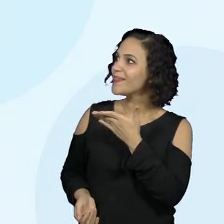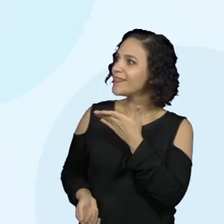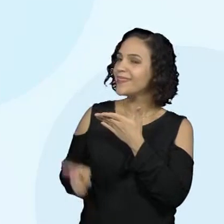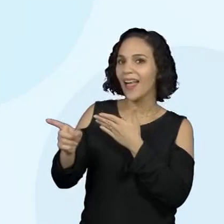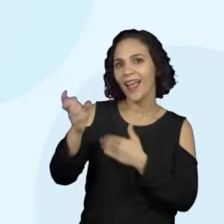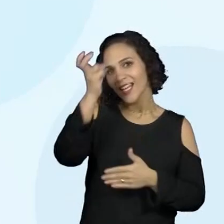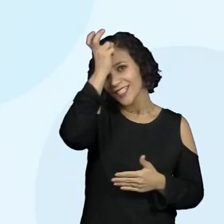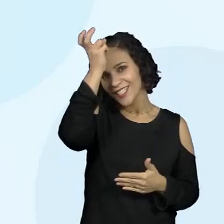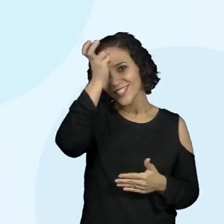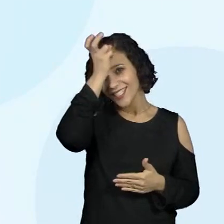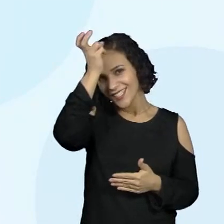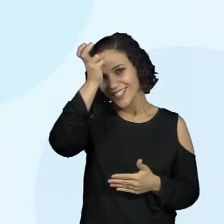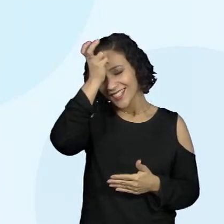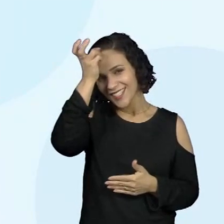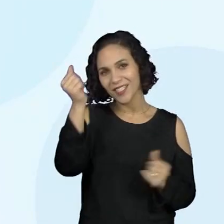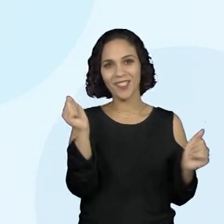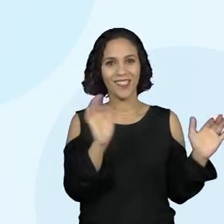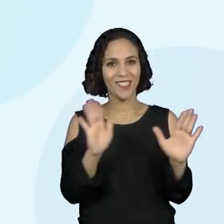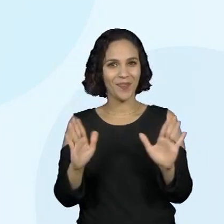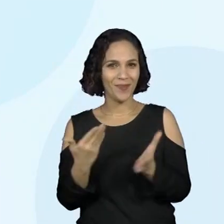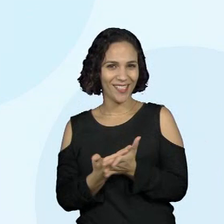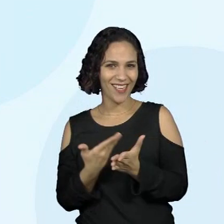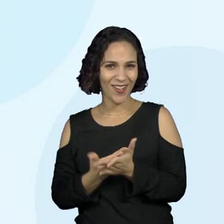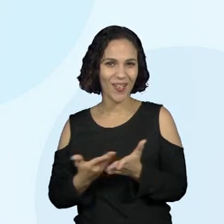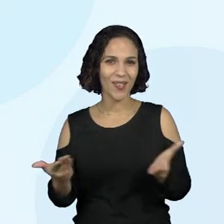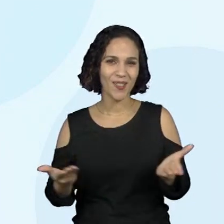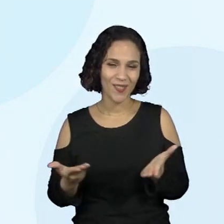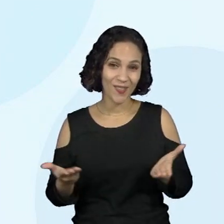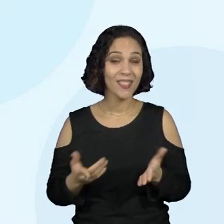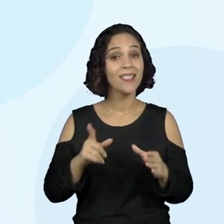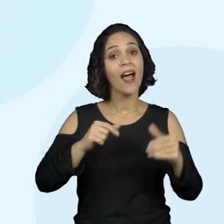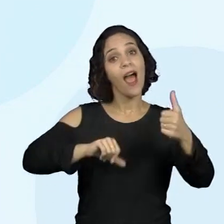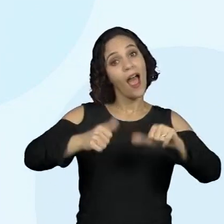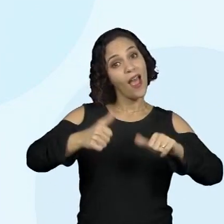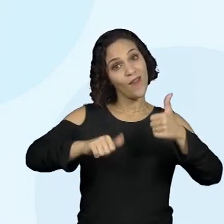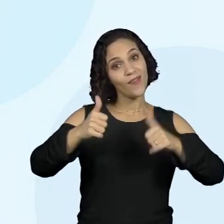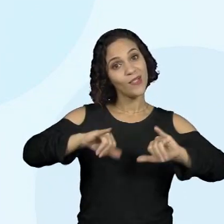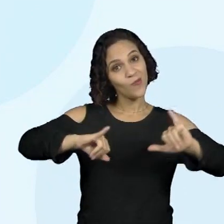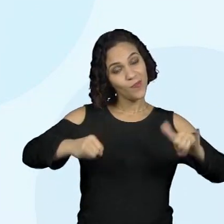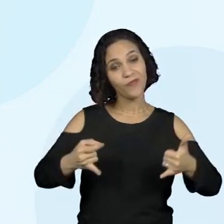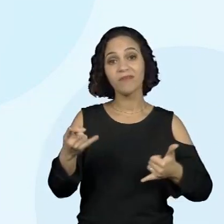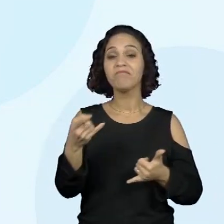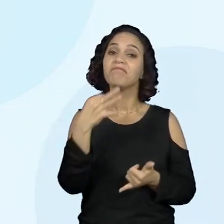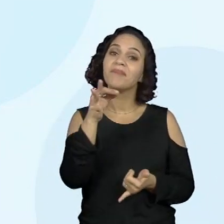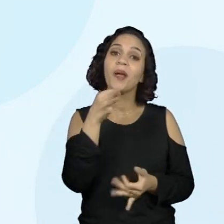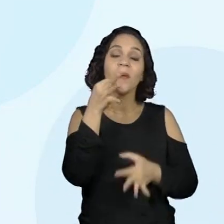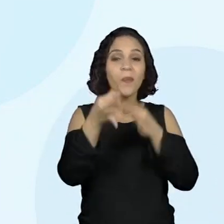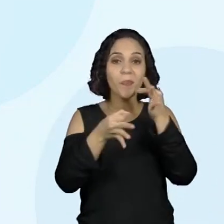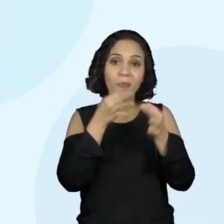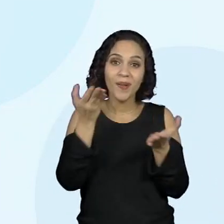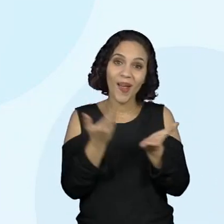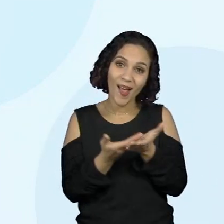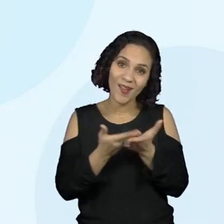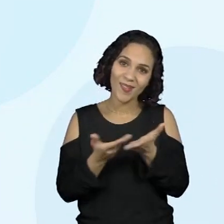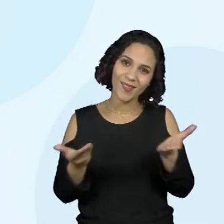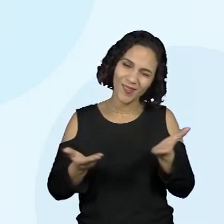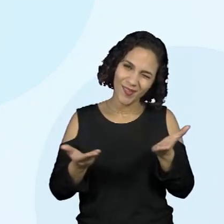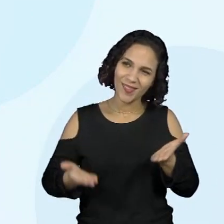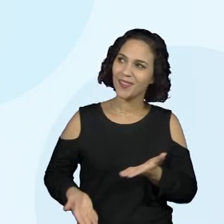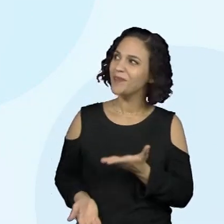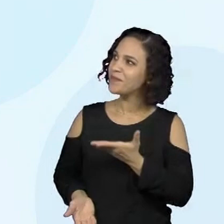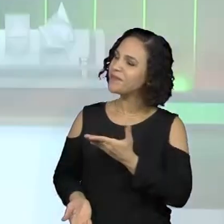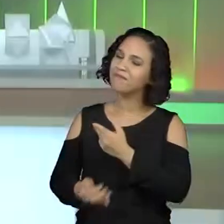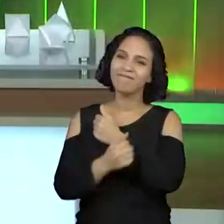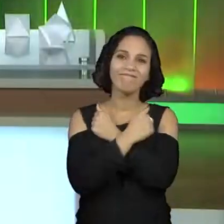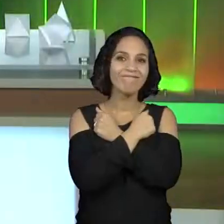do Egito para se despedir conosco dessa aula. O formulário em que você pode dizer o que achou dessa aula. Um